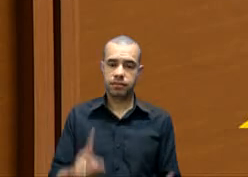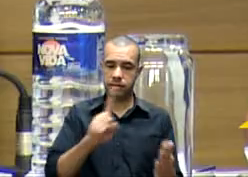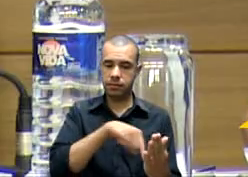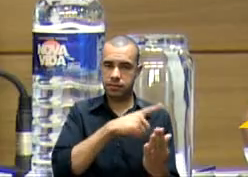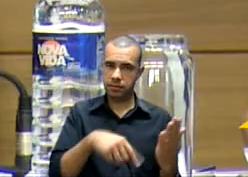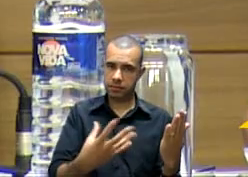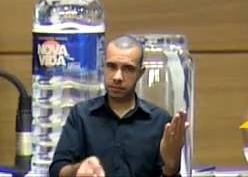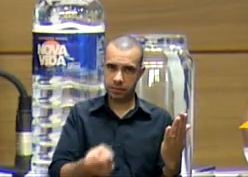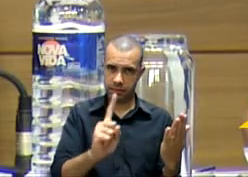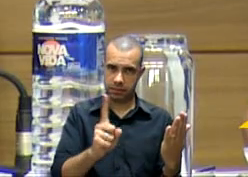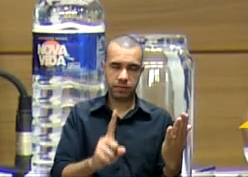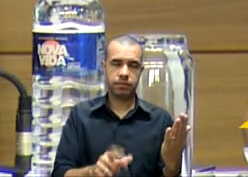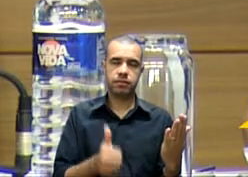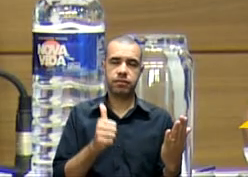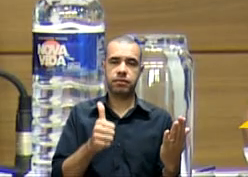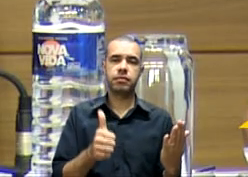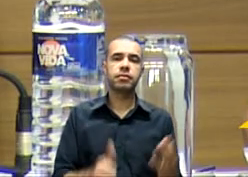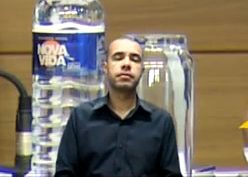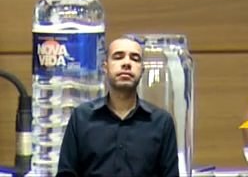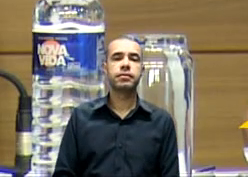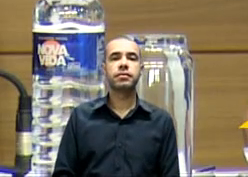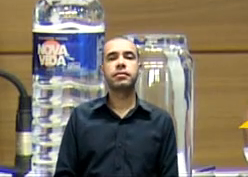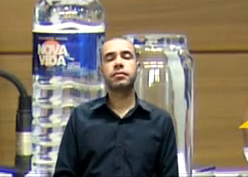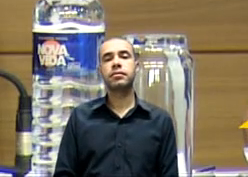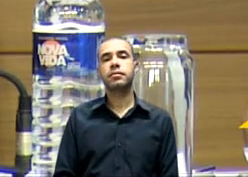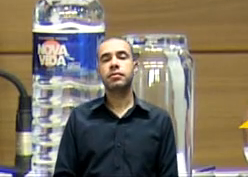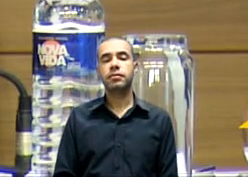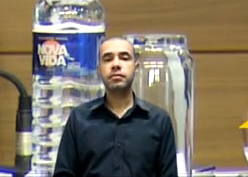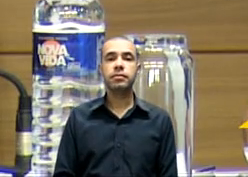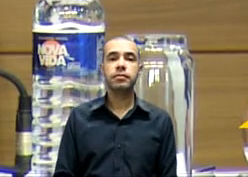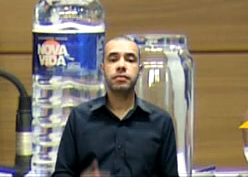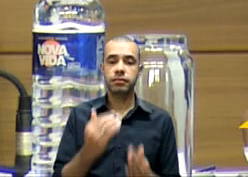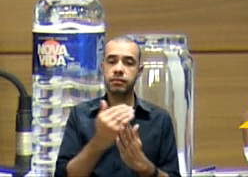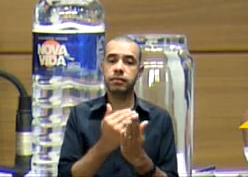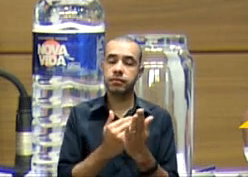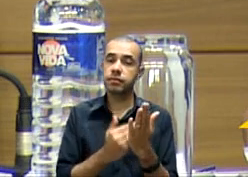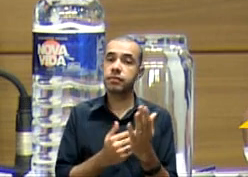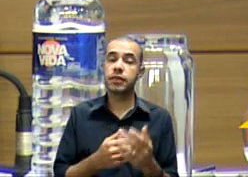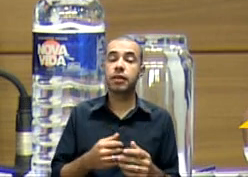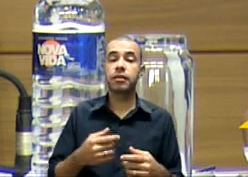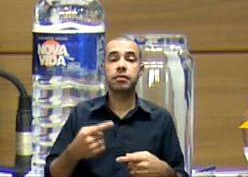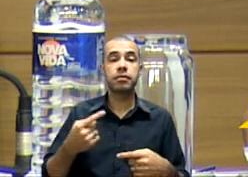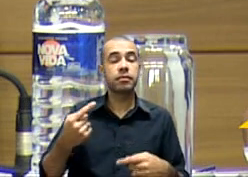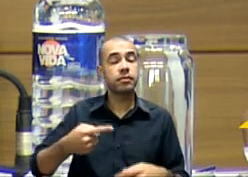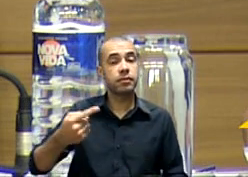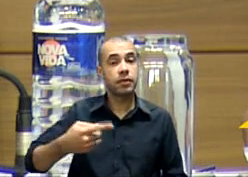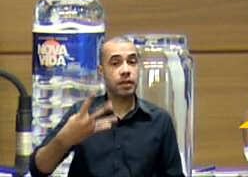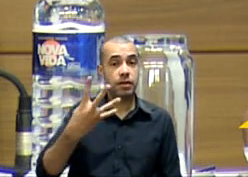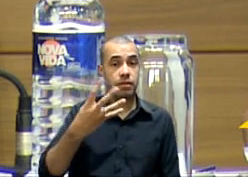Rejeitado. Matéria remanescente da 46ª sessão, primeira discussão, projeto de lei